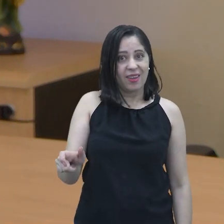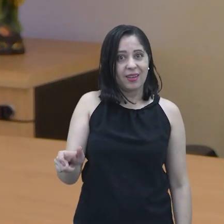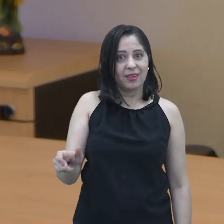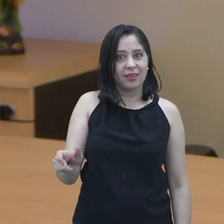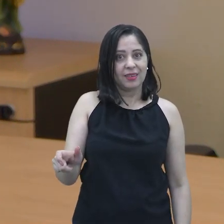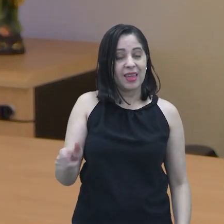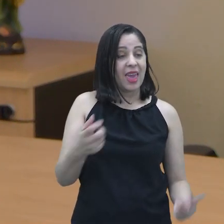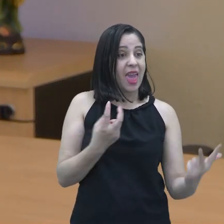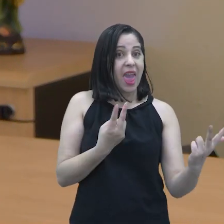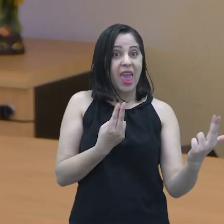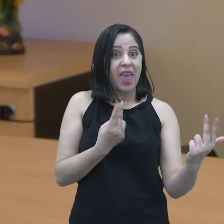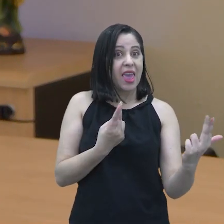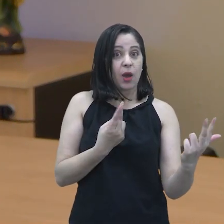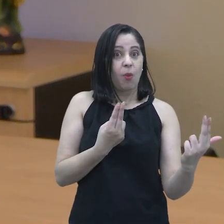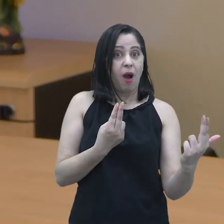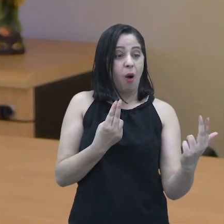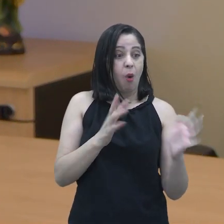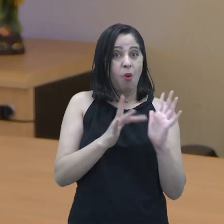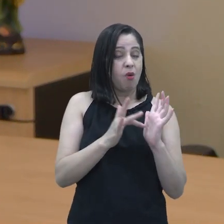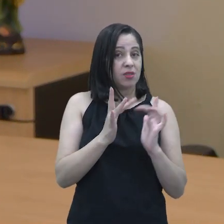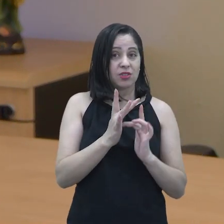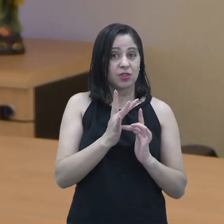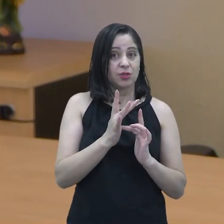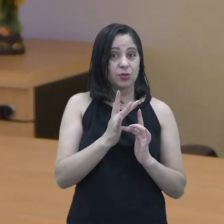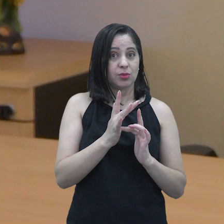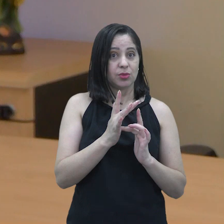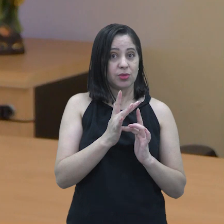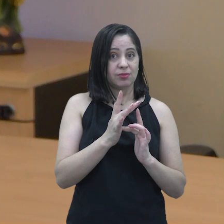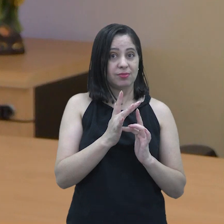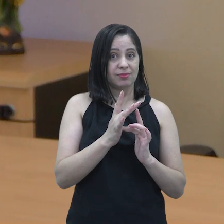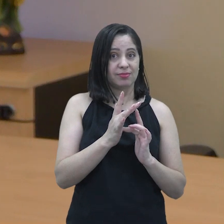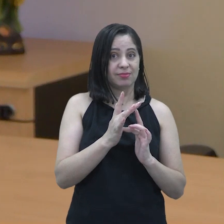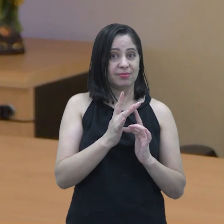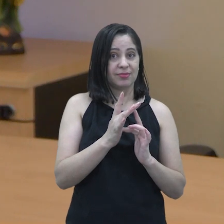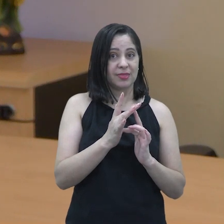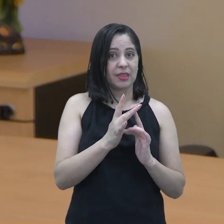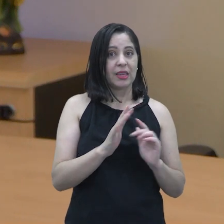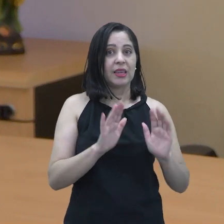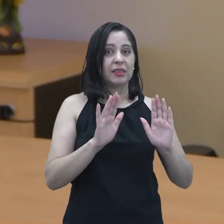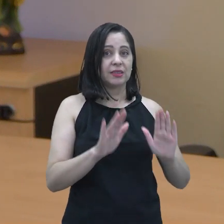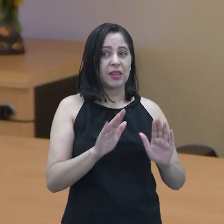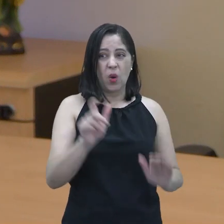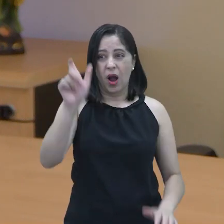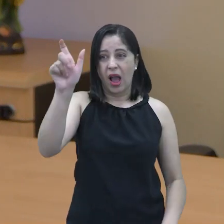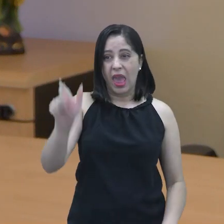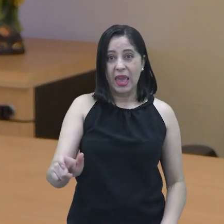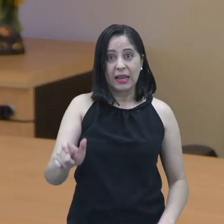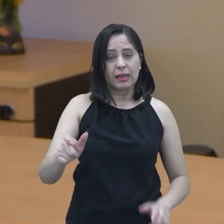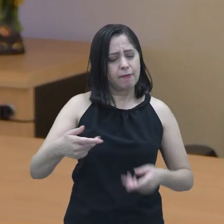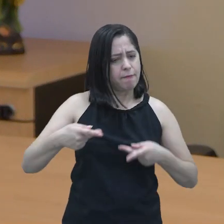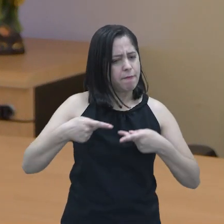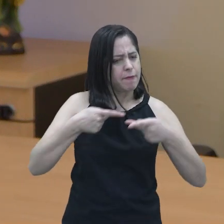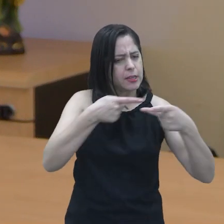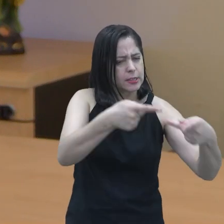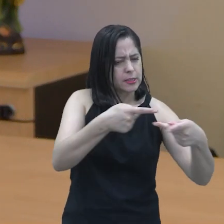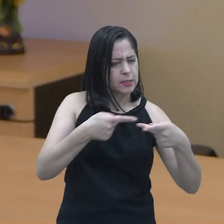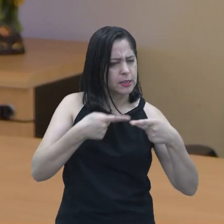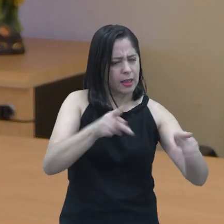à luz desta frase de Jesus, desta afirmação de Jesus. E ele foi um